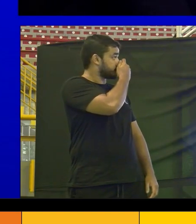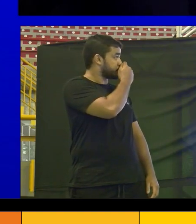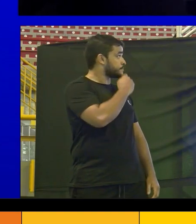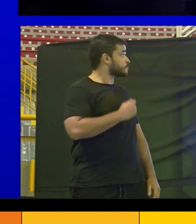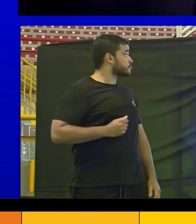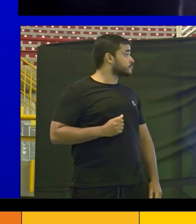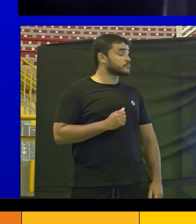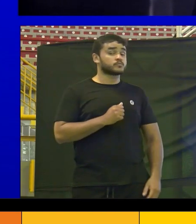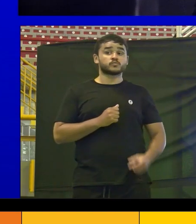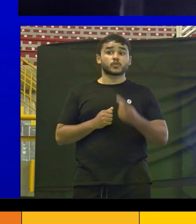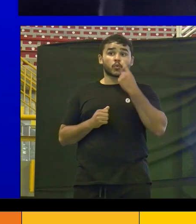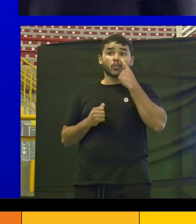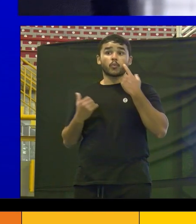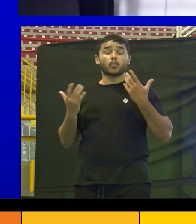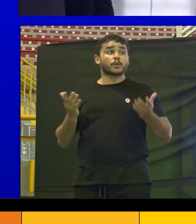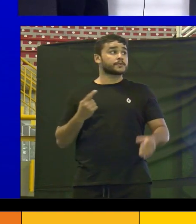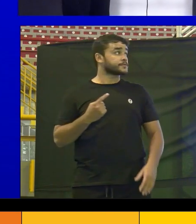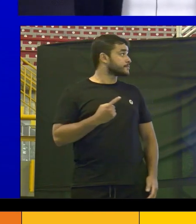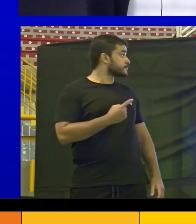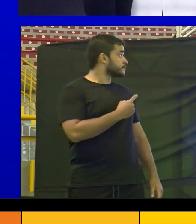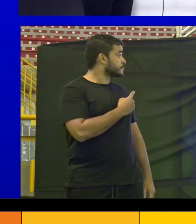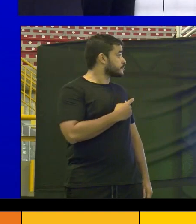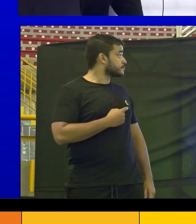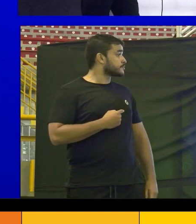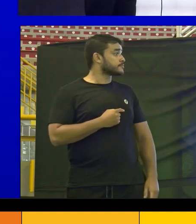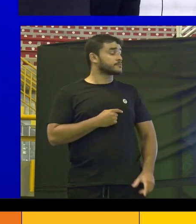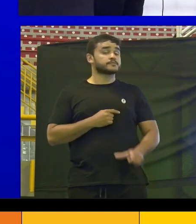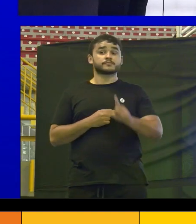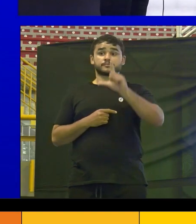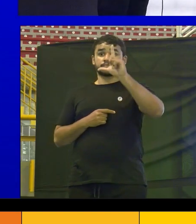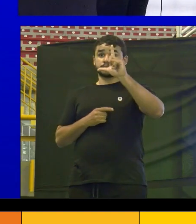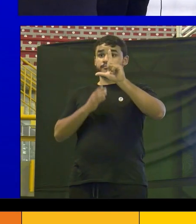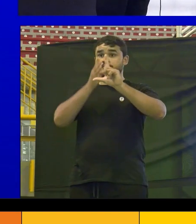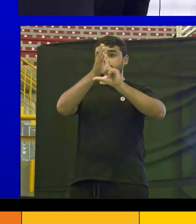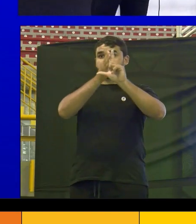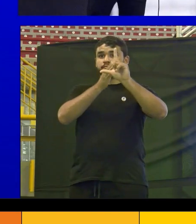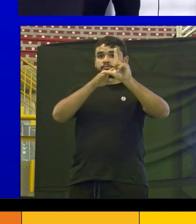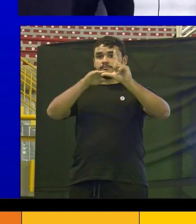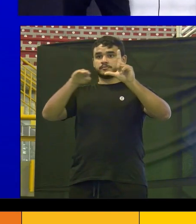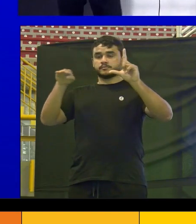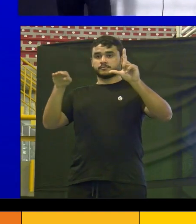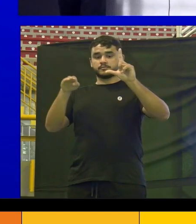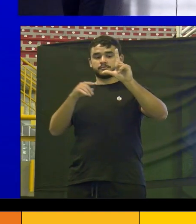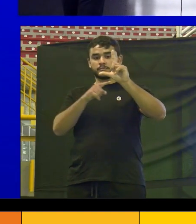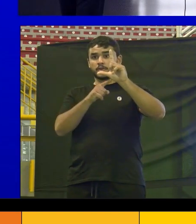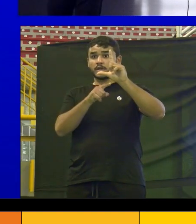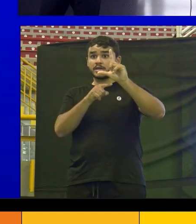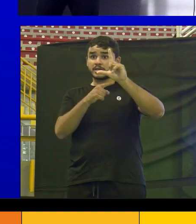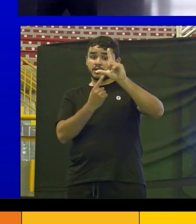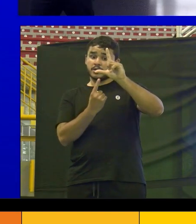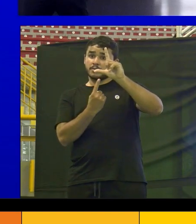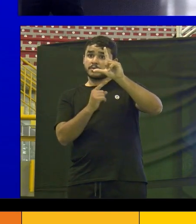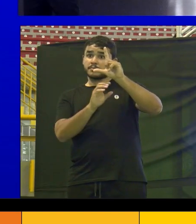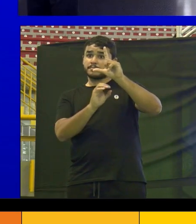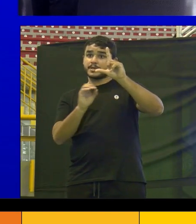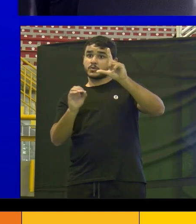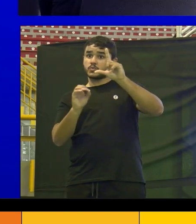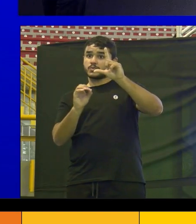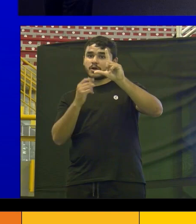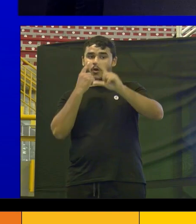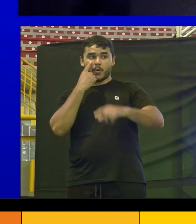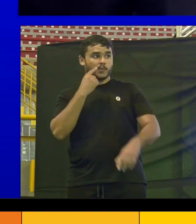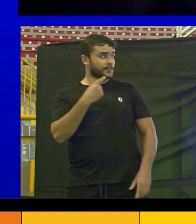que nós estamos vendo, ela toca o eixo Y no ponto menos 1000.